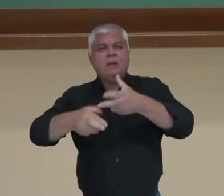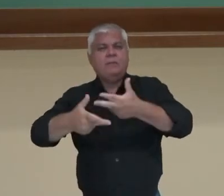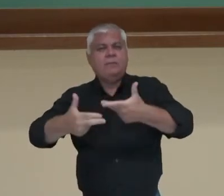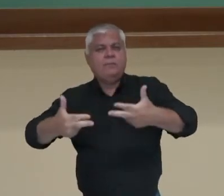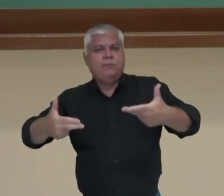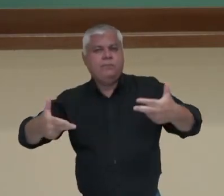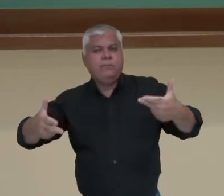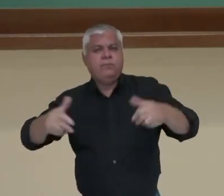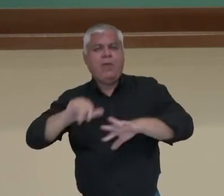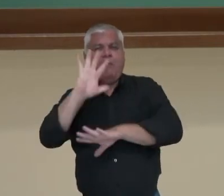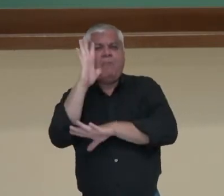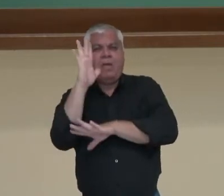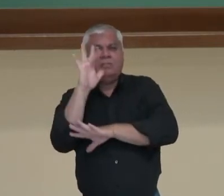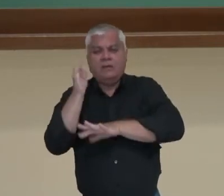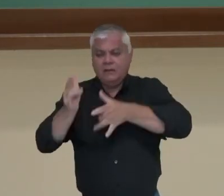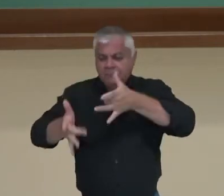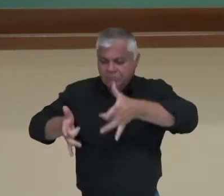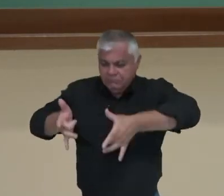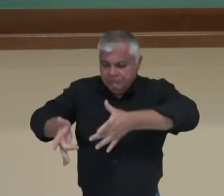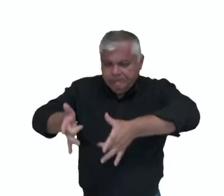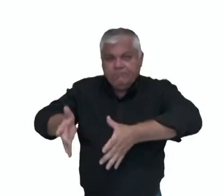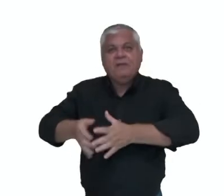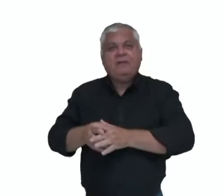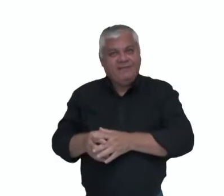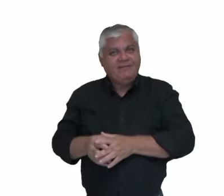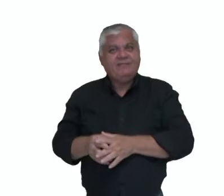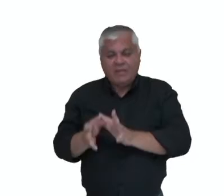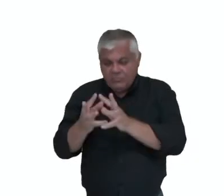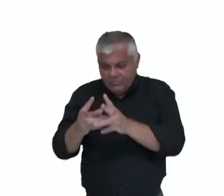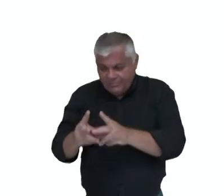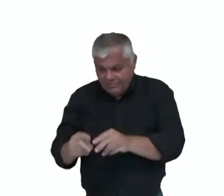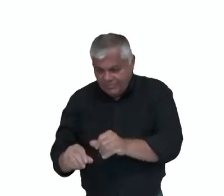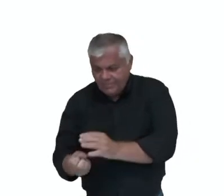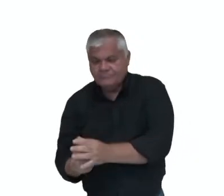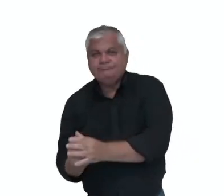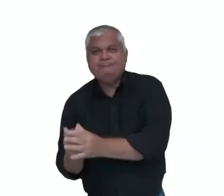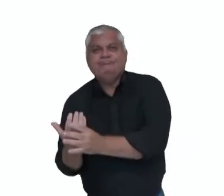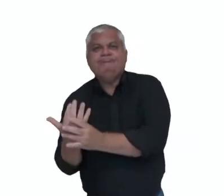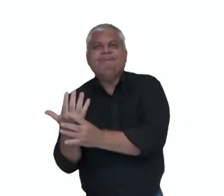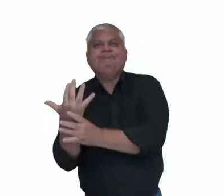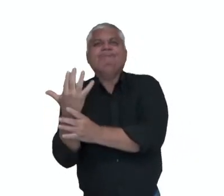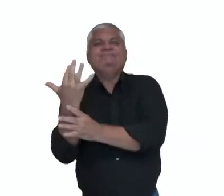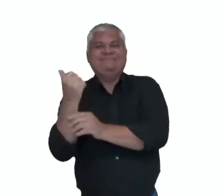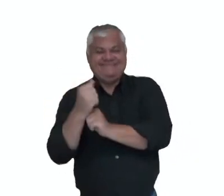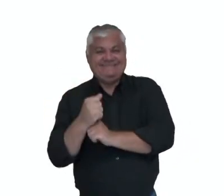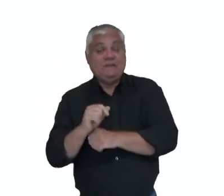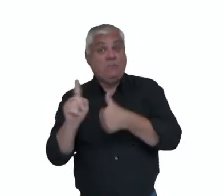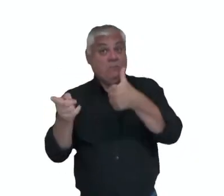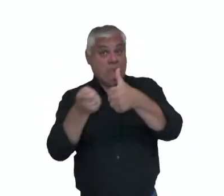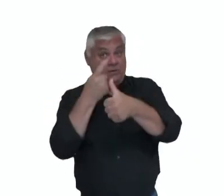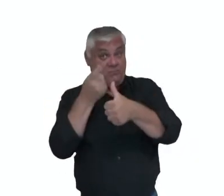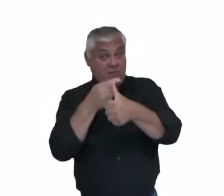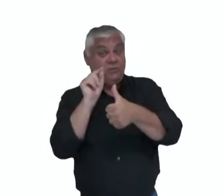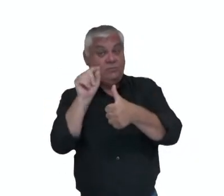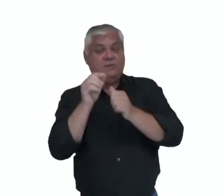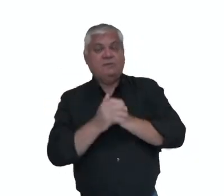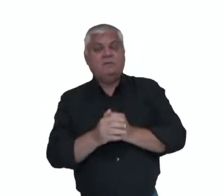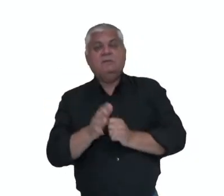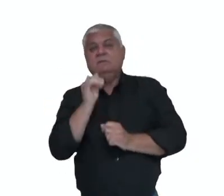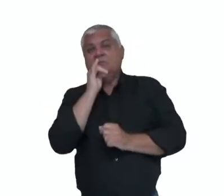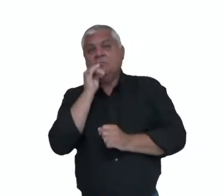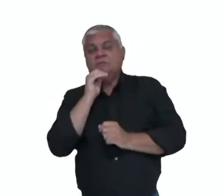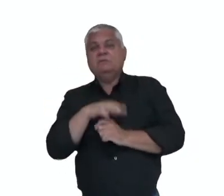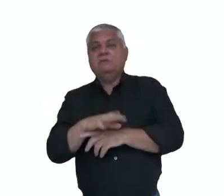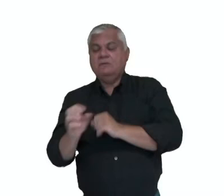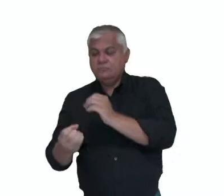eles decompõem, ok? Então, ó, ele vai primeiro que a reprodução, né? Ele forma aquele cogumelo, né? É para